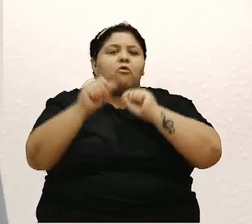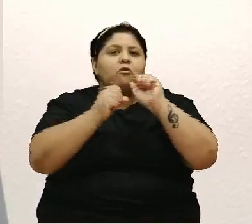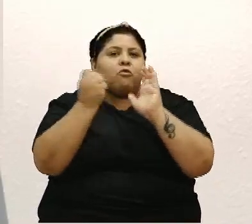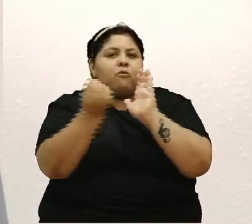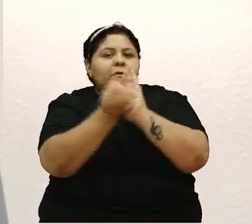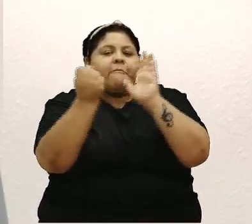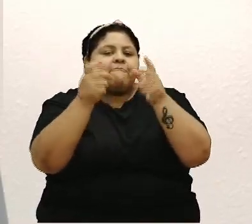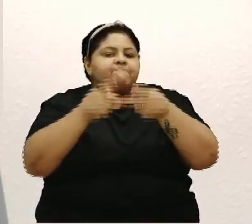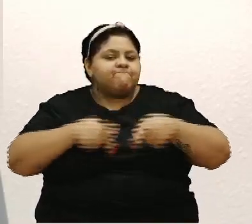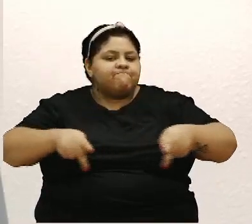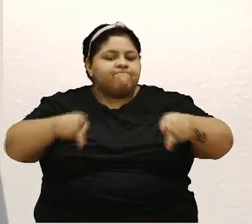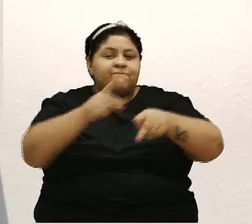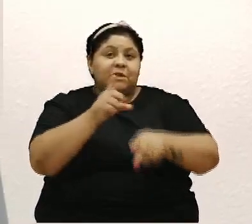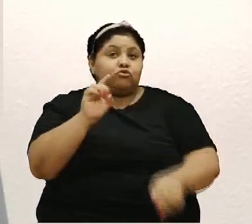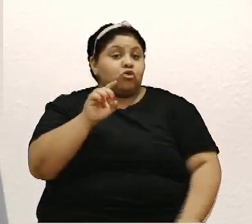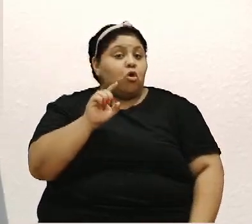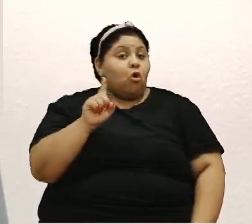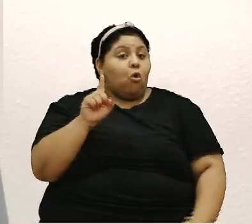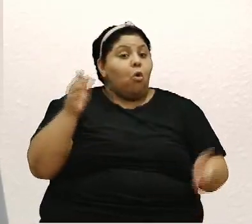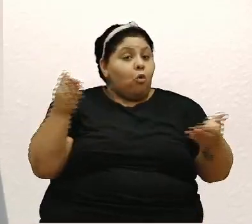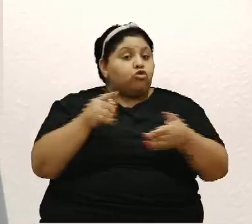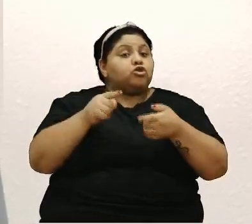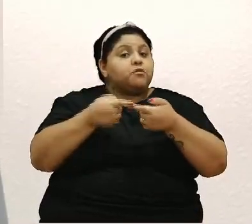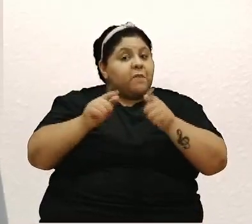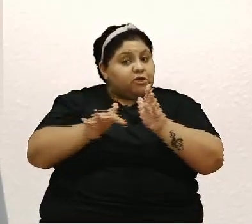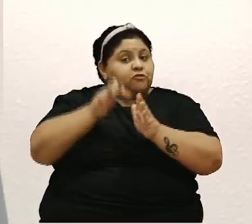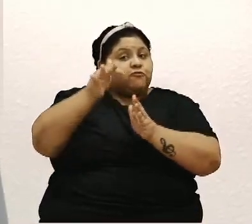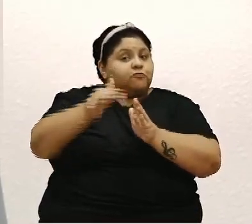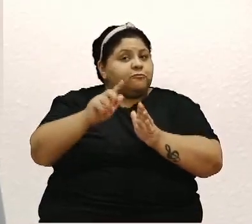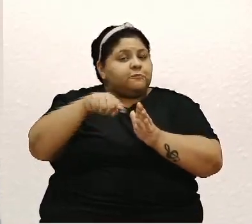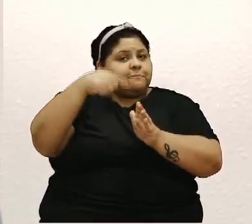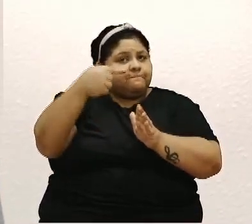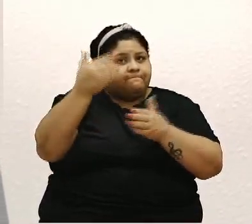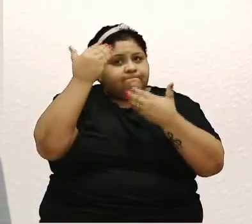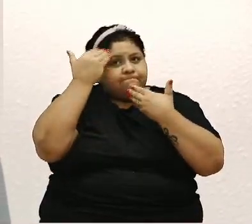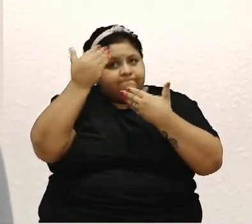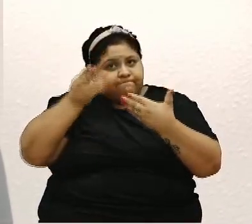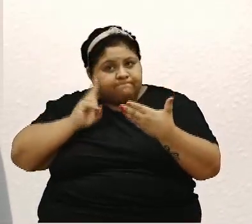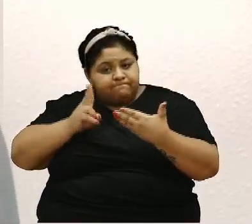população, não só hoje, mas também no futuro. Agradeço a palavra e seguimos o debate.